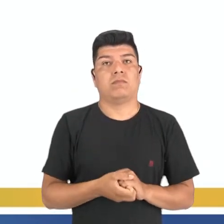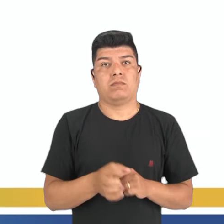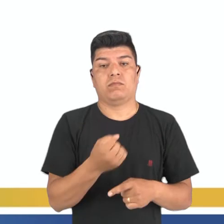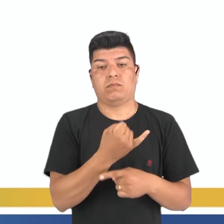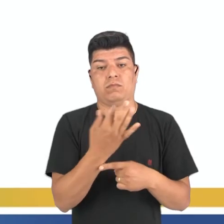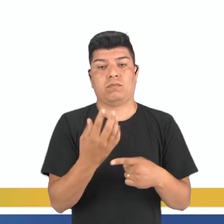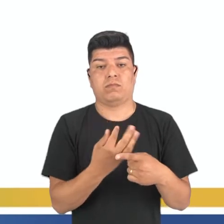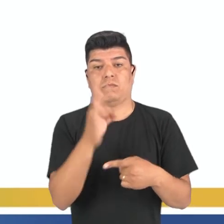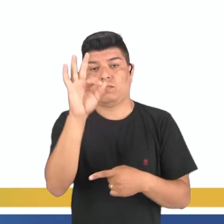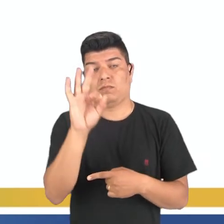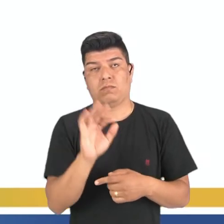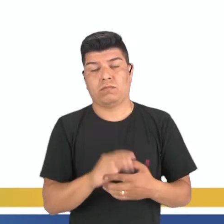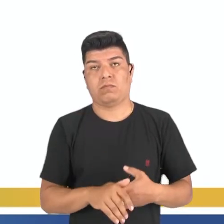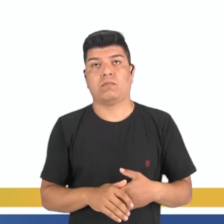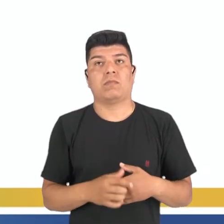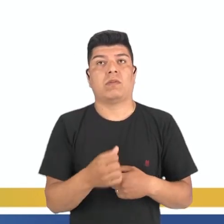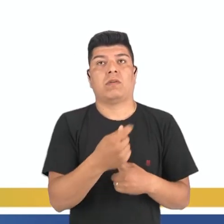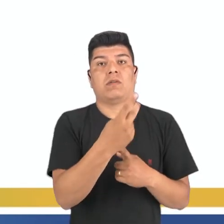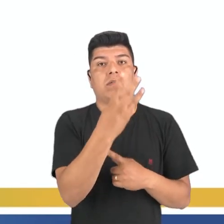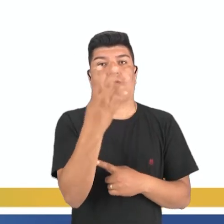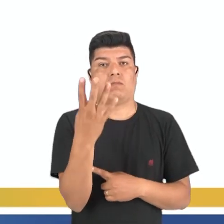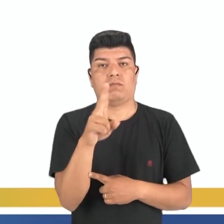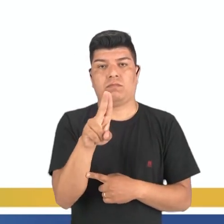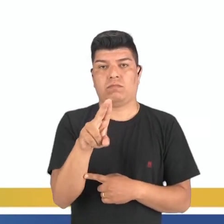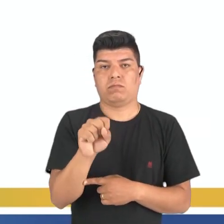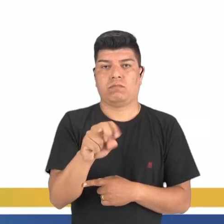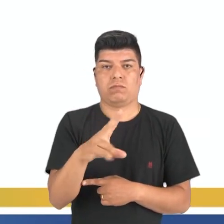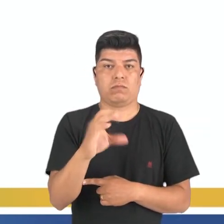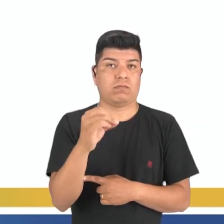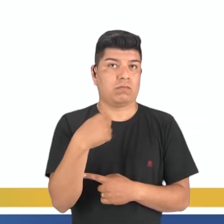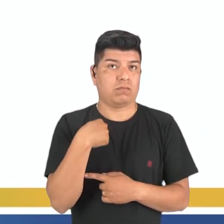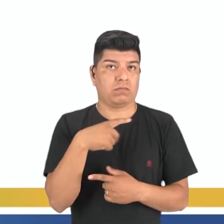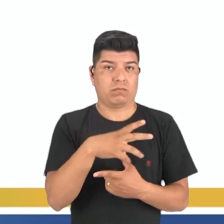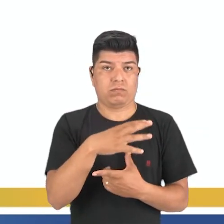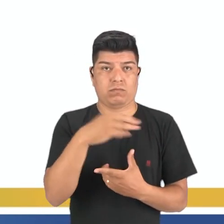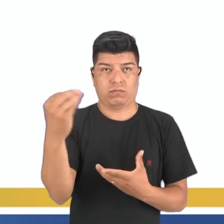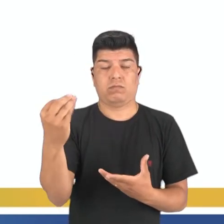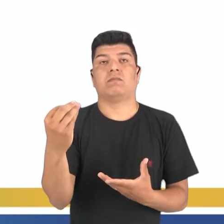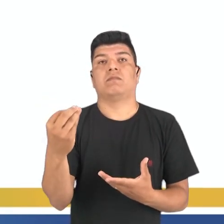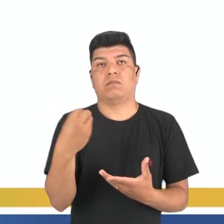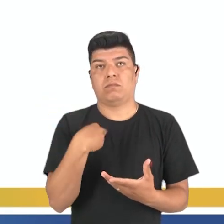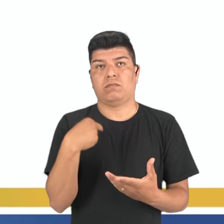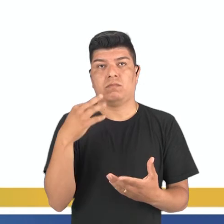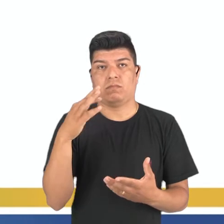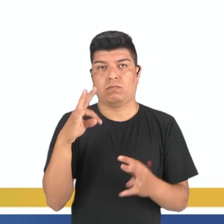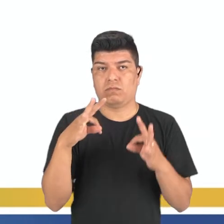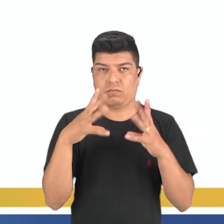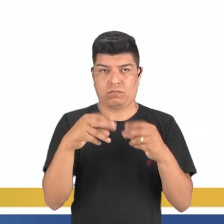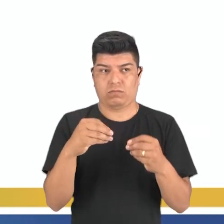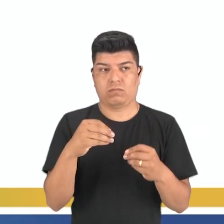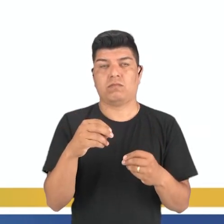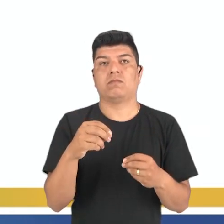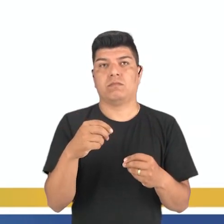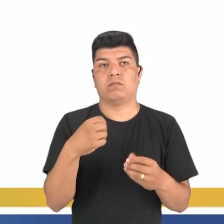que representa a quantidade de suco após a retirada em relação à capacidade total da jarra.